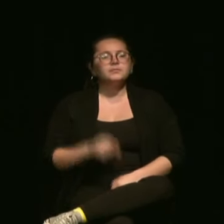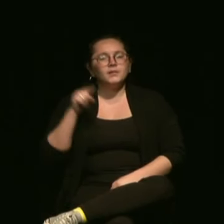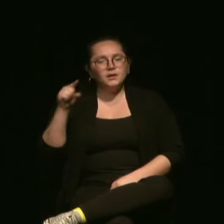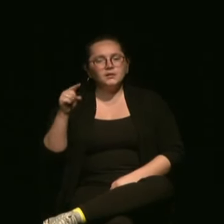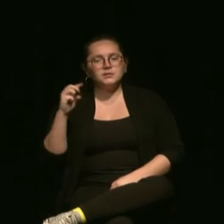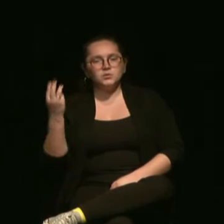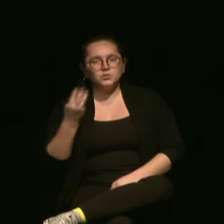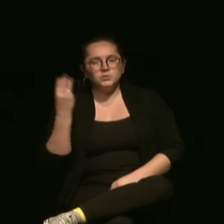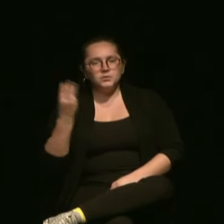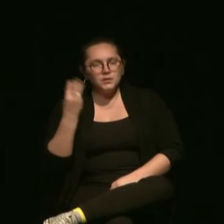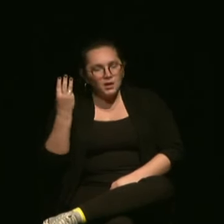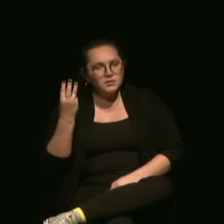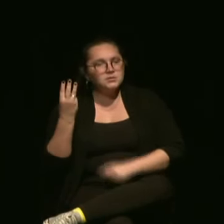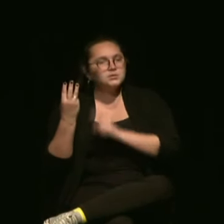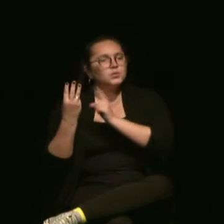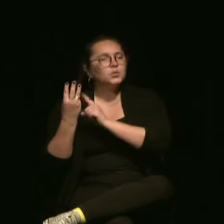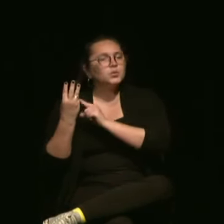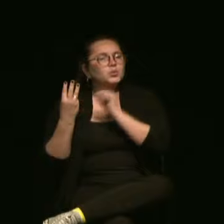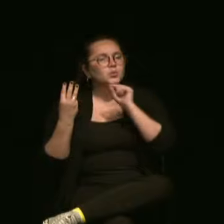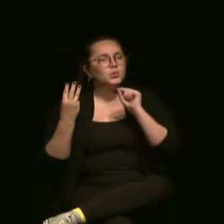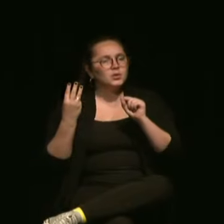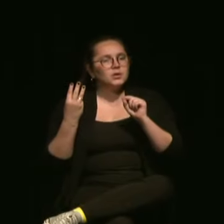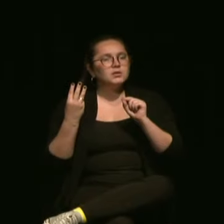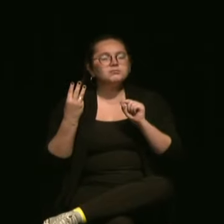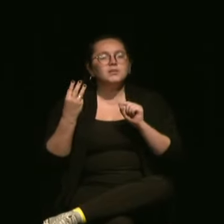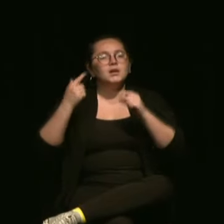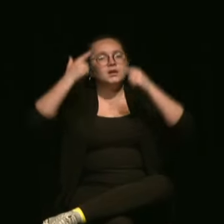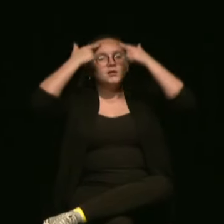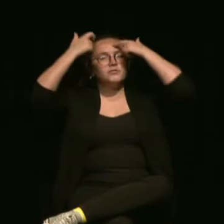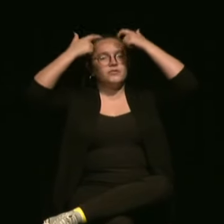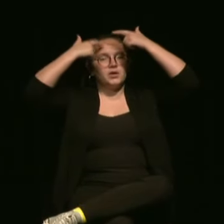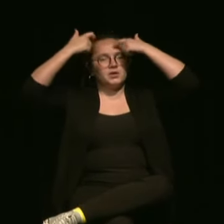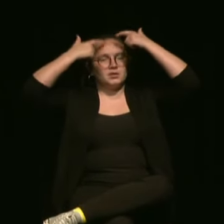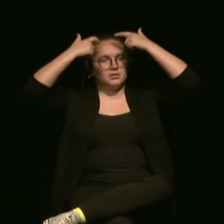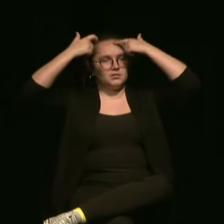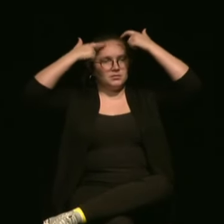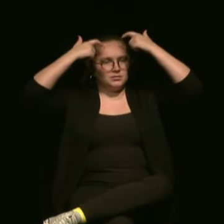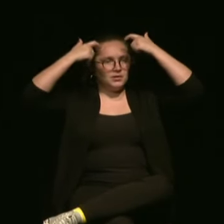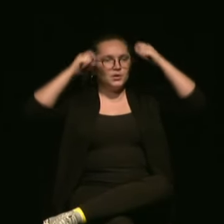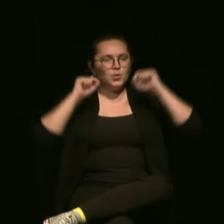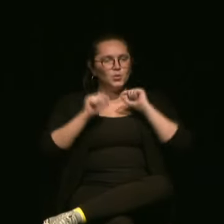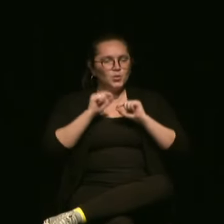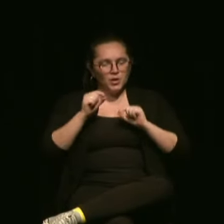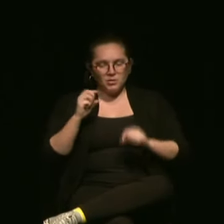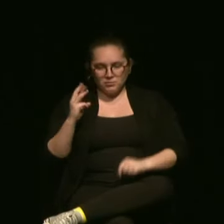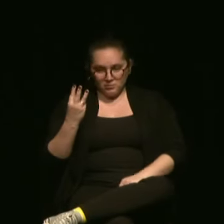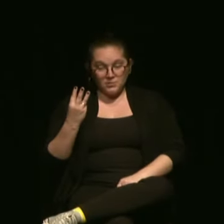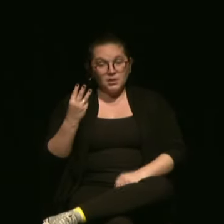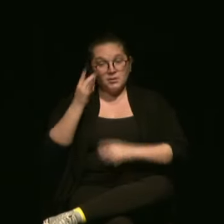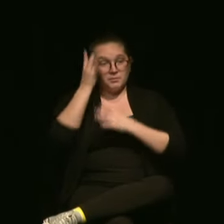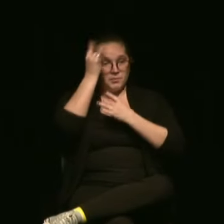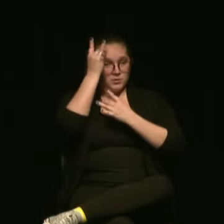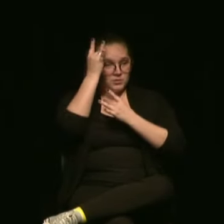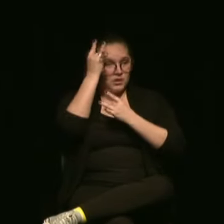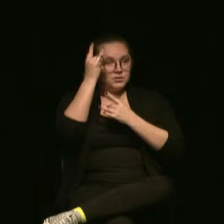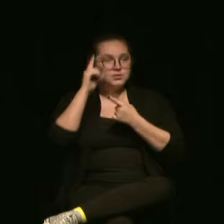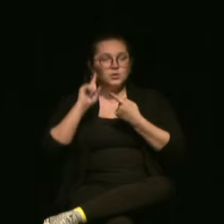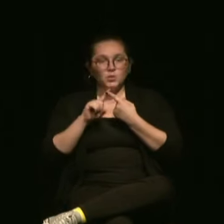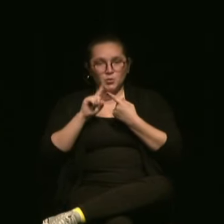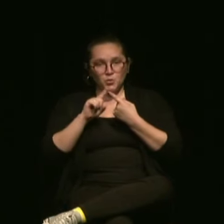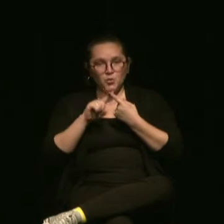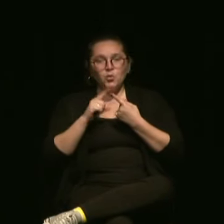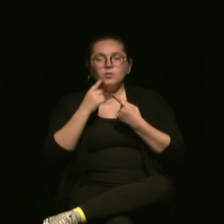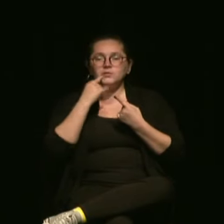três personagens inventam para si... As três pessoas inventam para si personagens ficcionais. Um é um